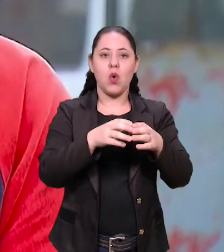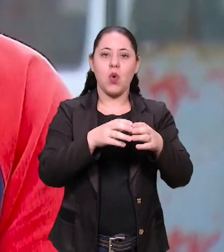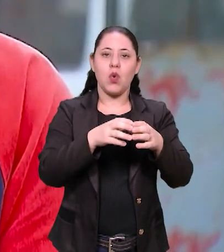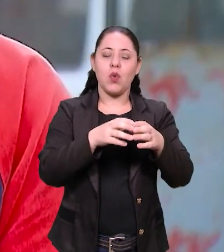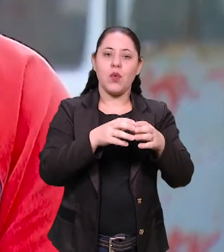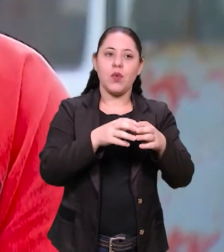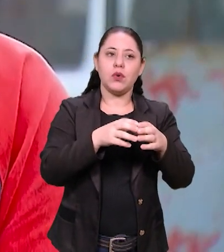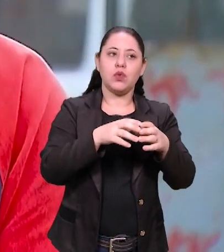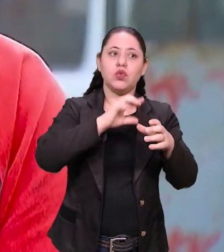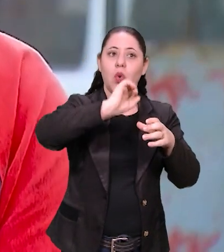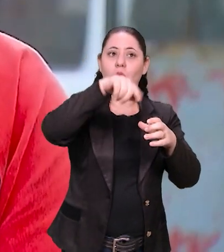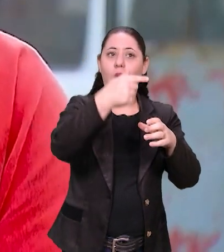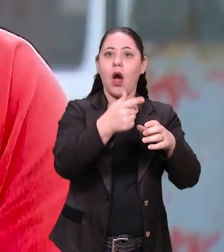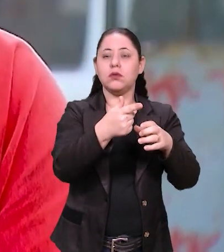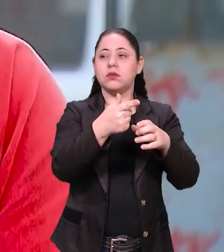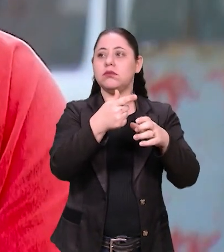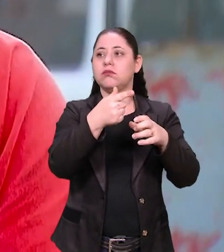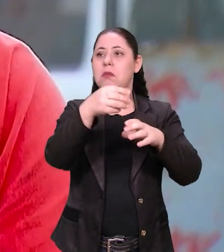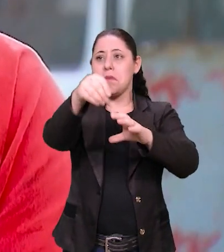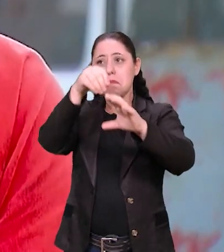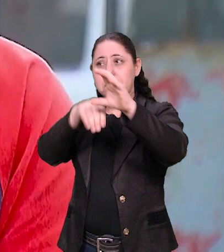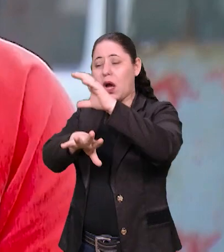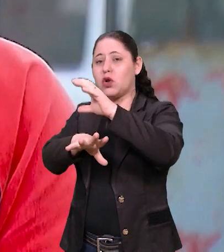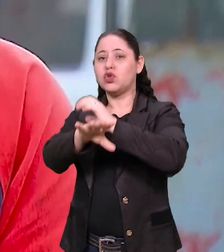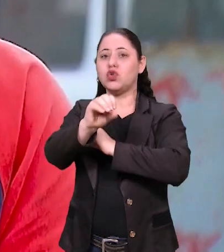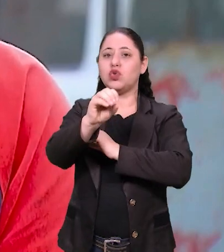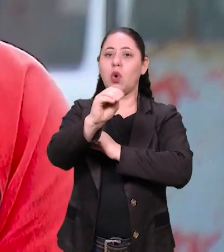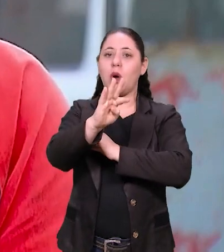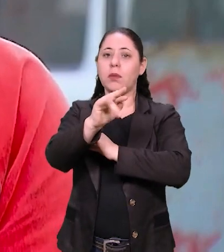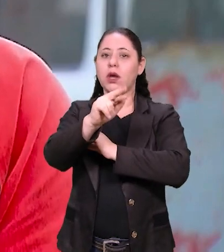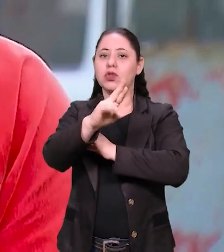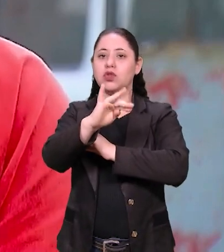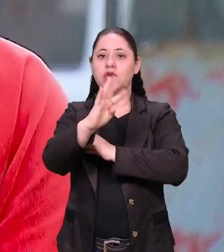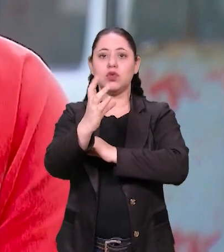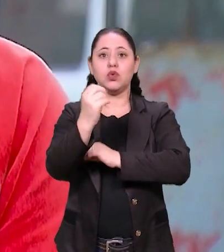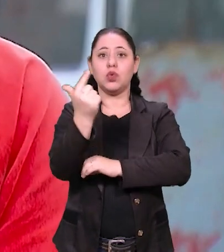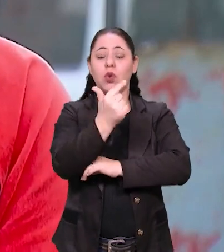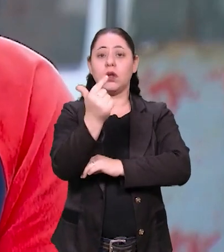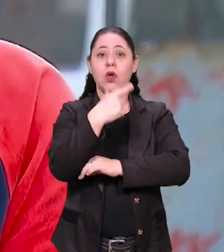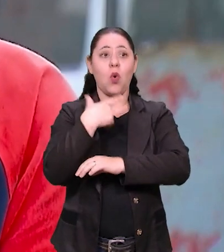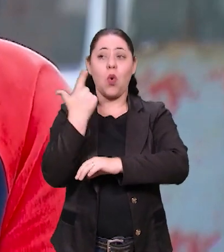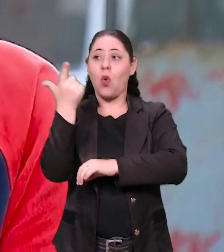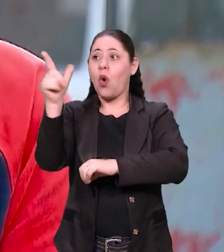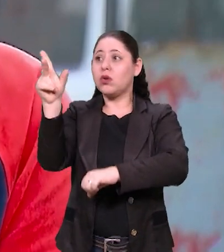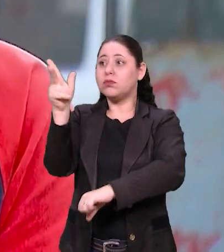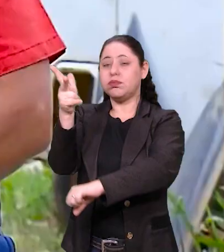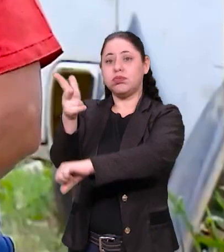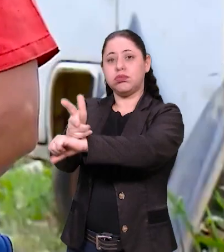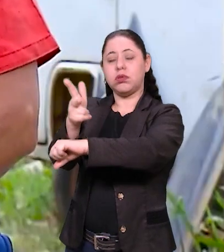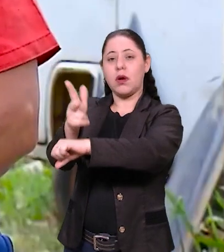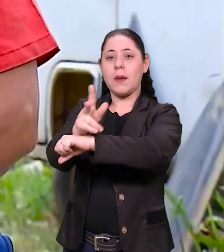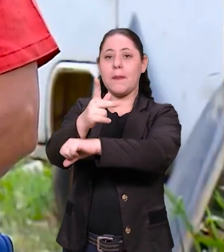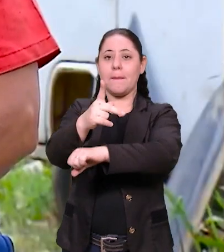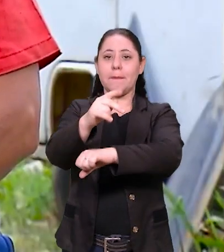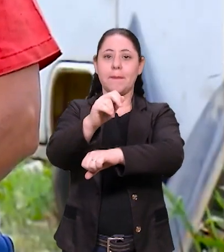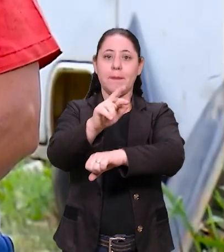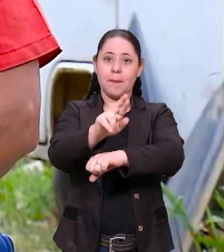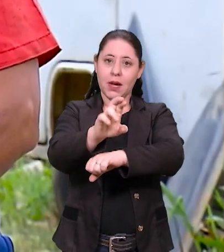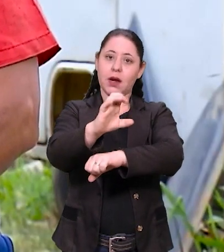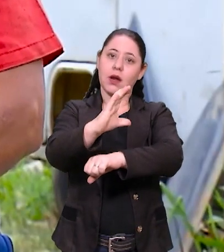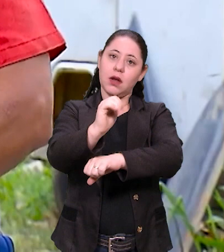do grupo daqui caiu pro outro grupo lá do Sobradinho 2. Do grupo Sobradinho 2 jogaram pro